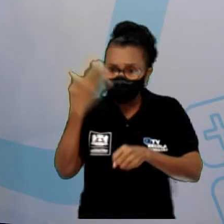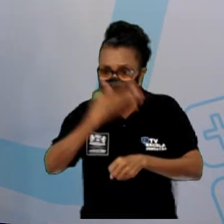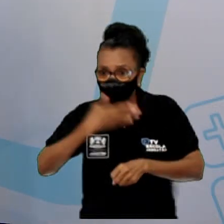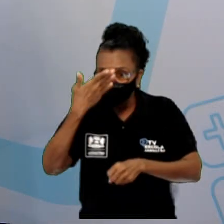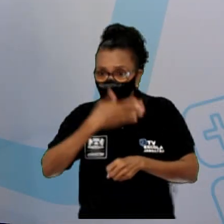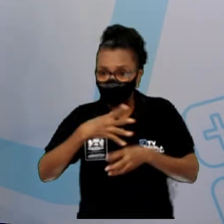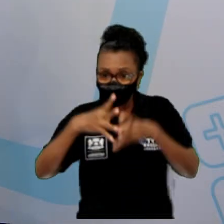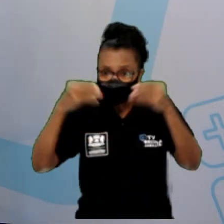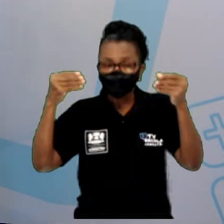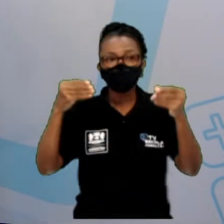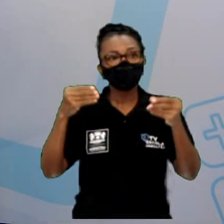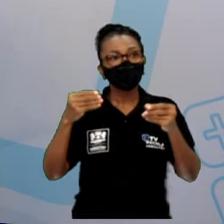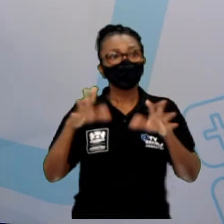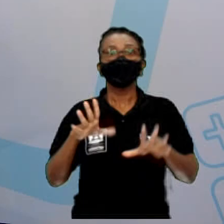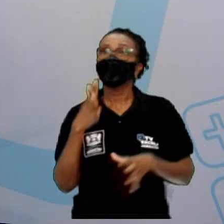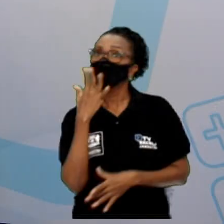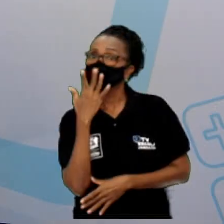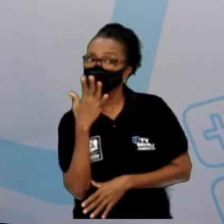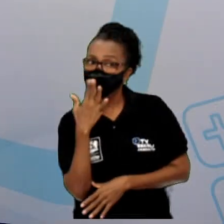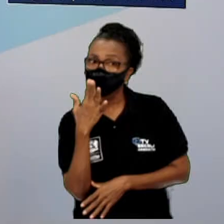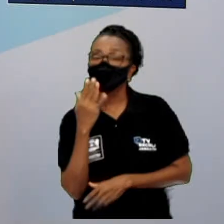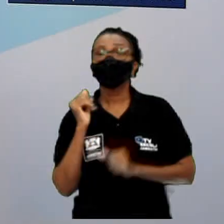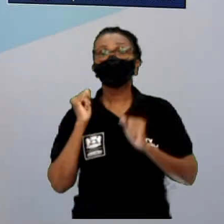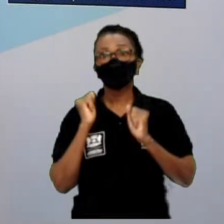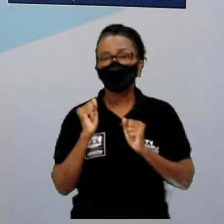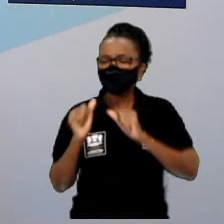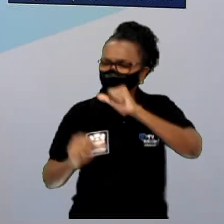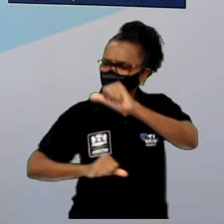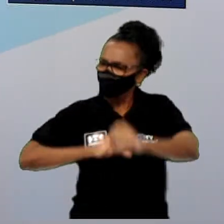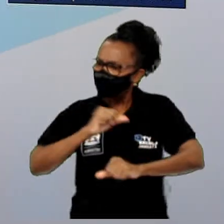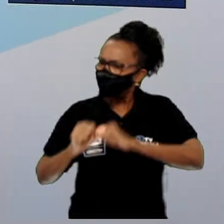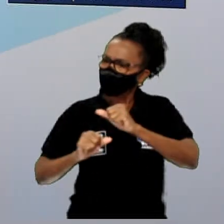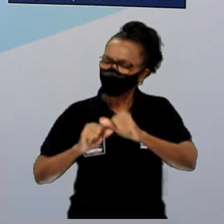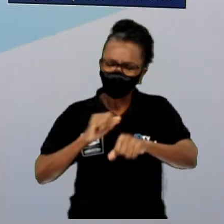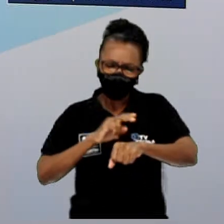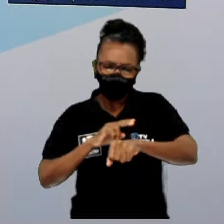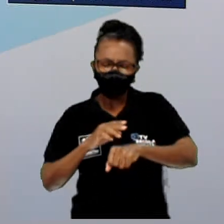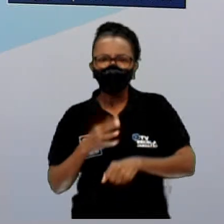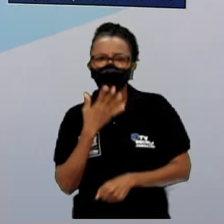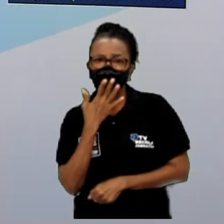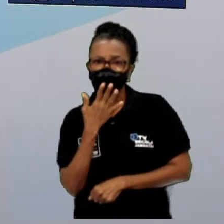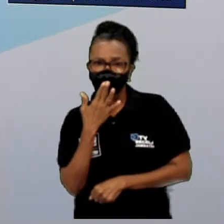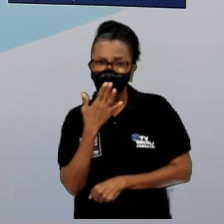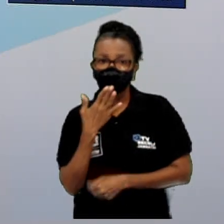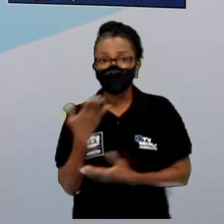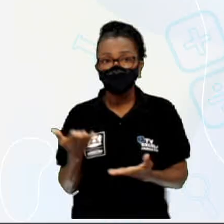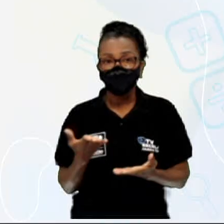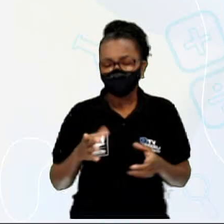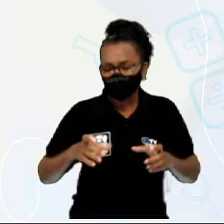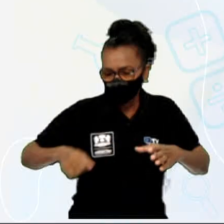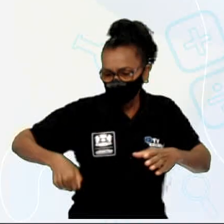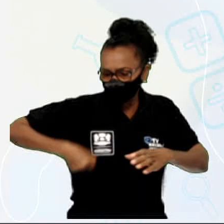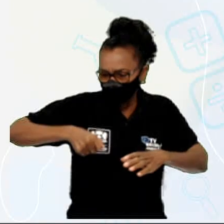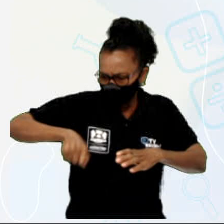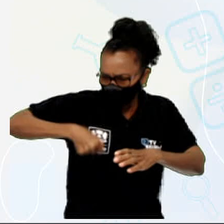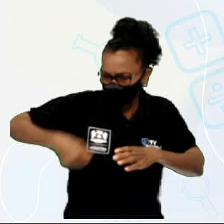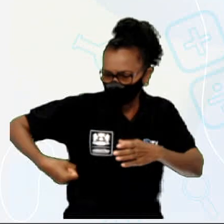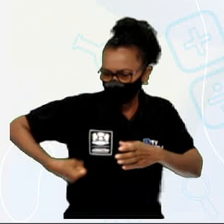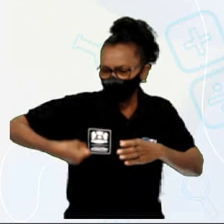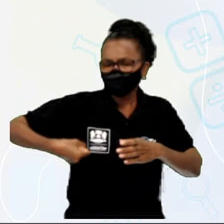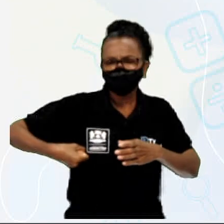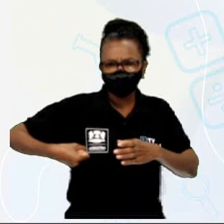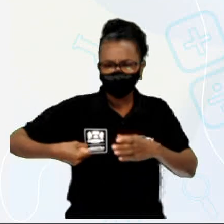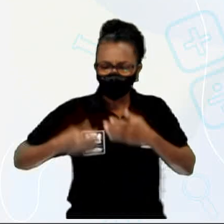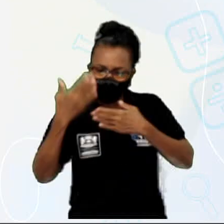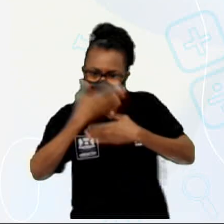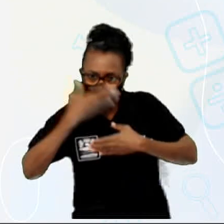pode sofrer, não é, algumas alterações na cor, como essa panela aqui, ó. Essa panela tem uma certa transparência,